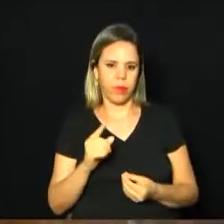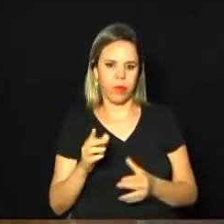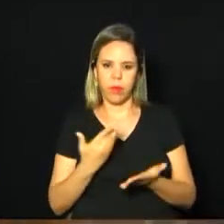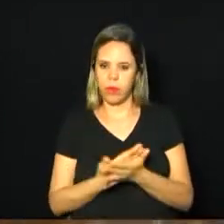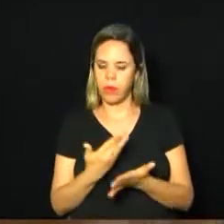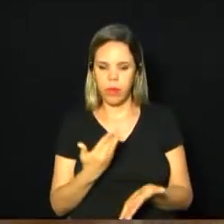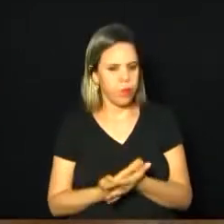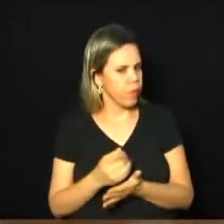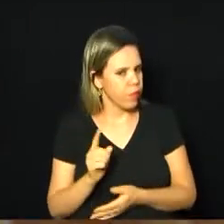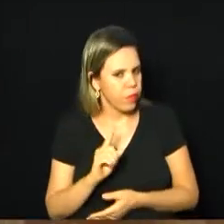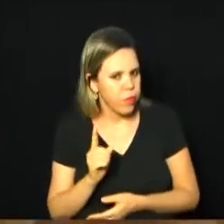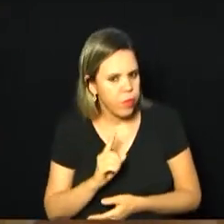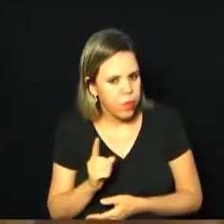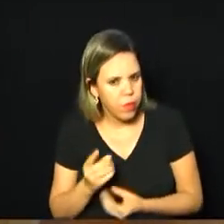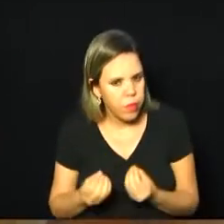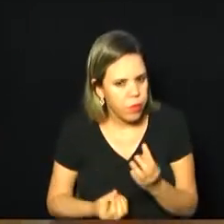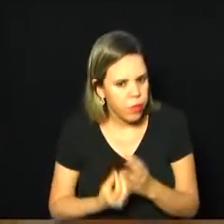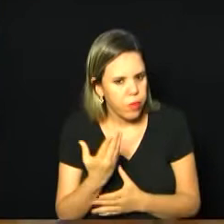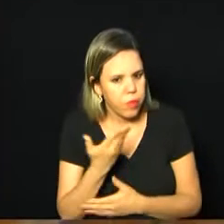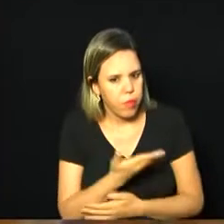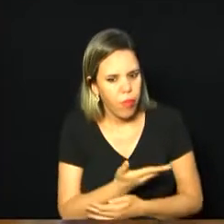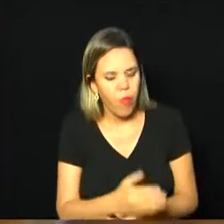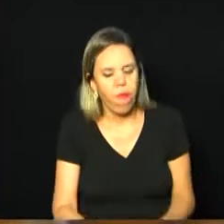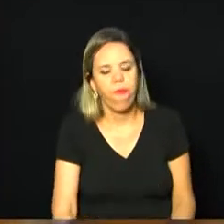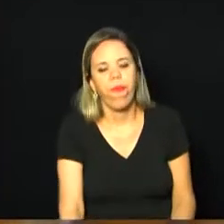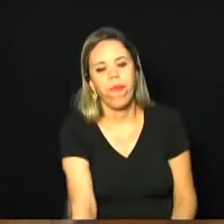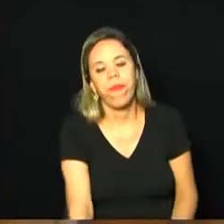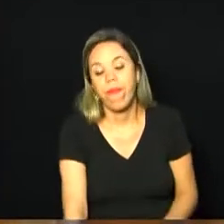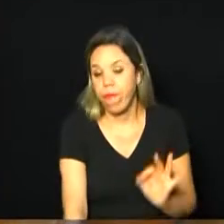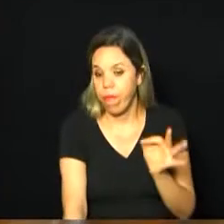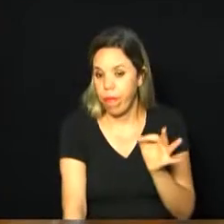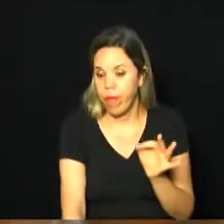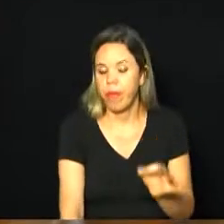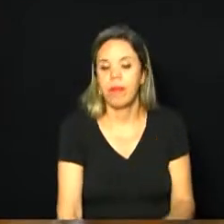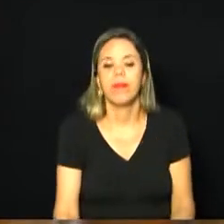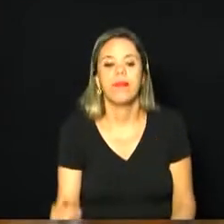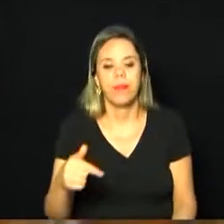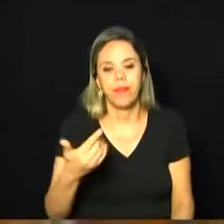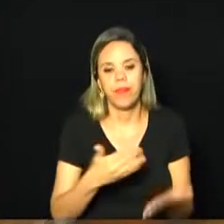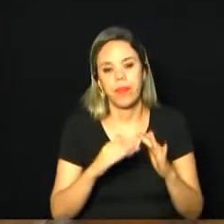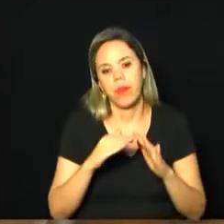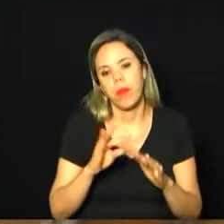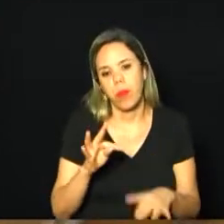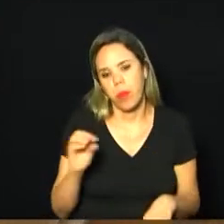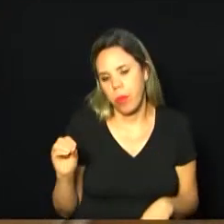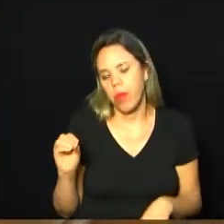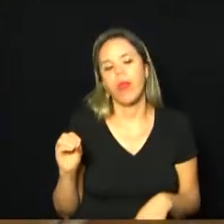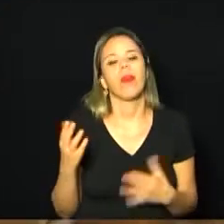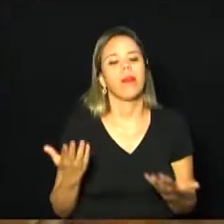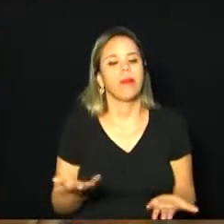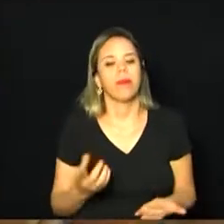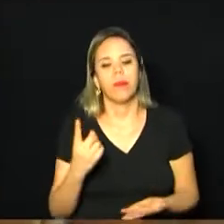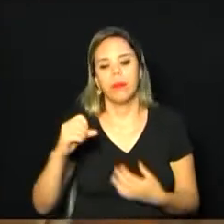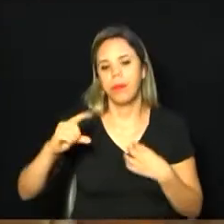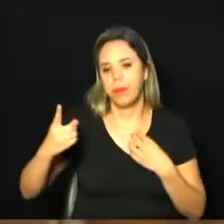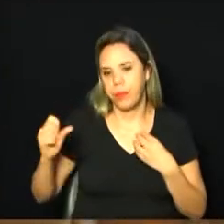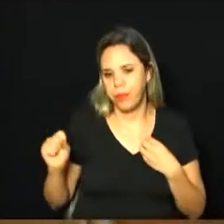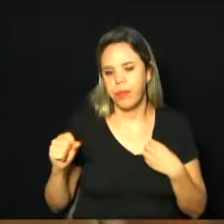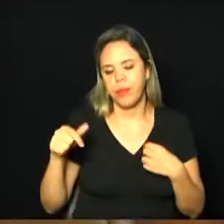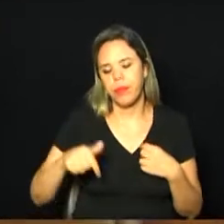para estudar né Professor como é que surge isso aqui é exatamente o Bento Quirino quando ele começa em 1918